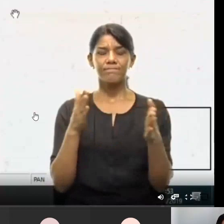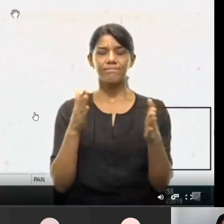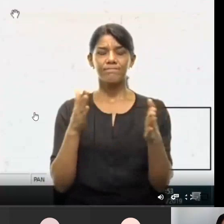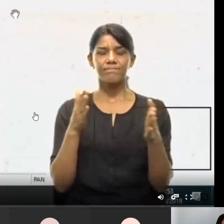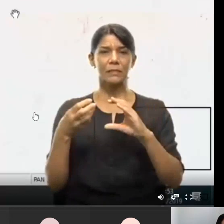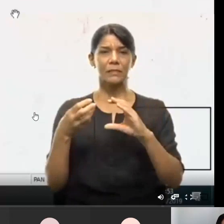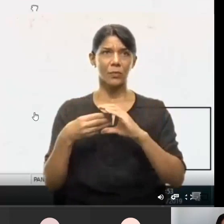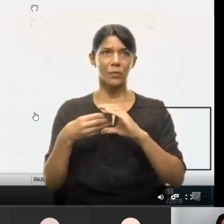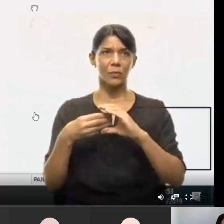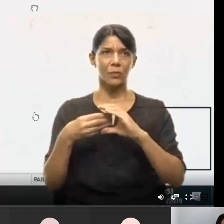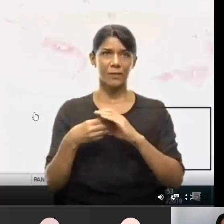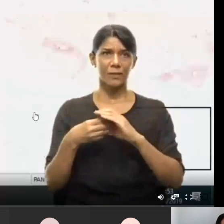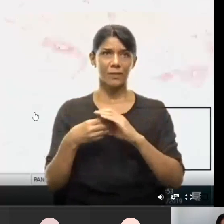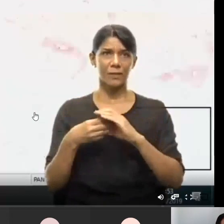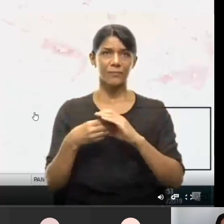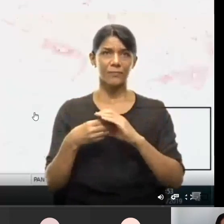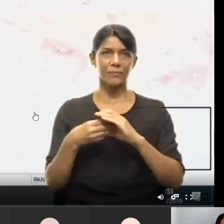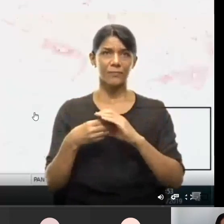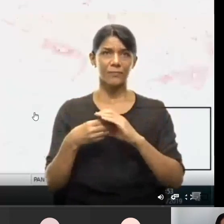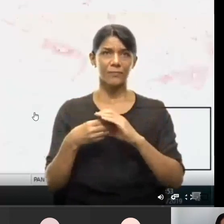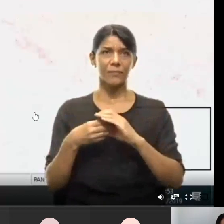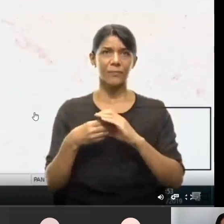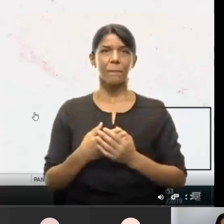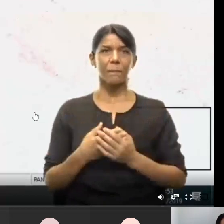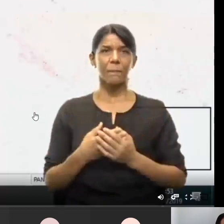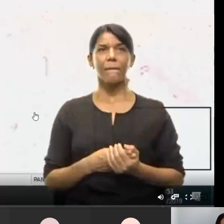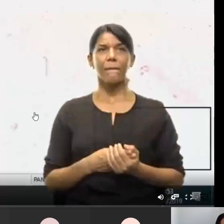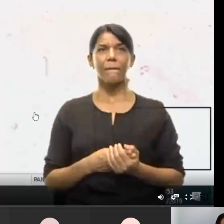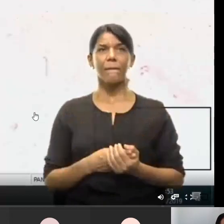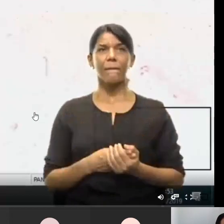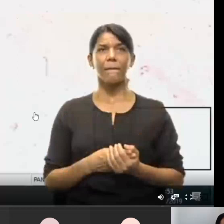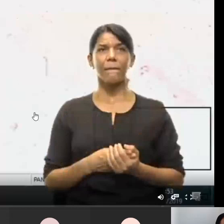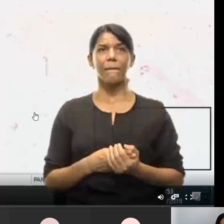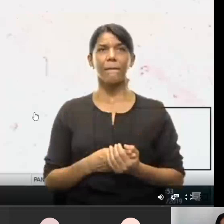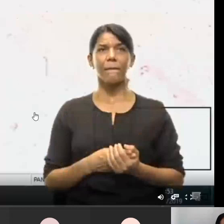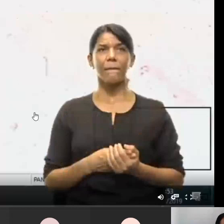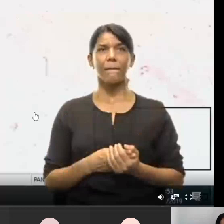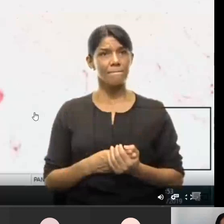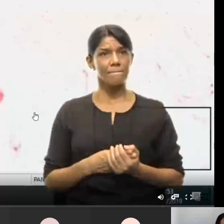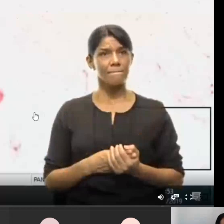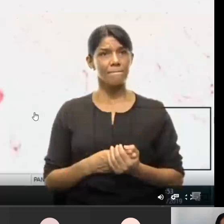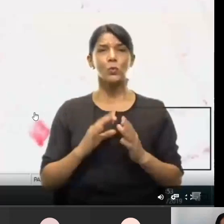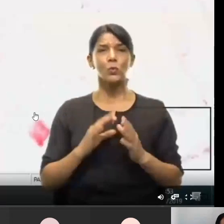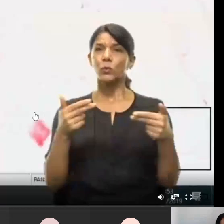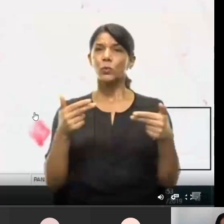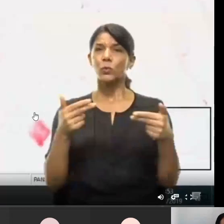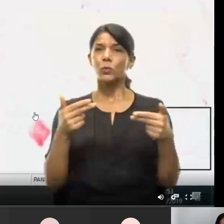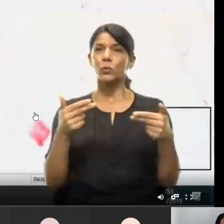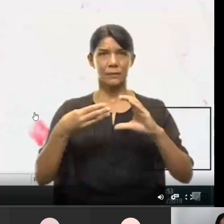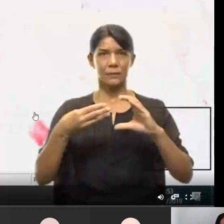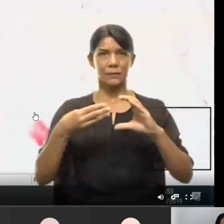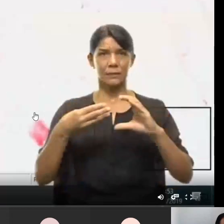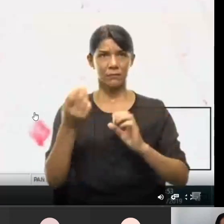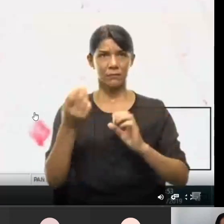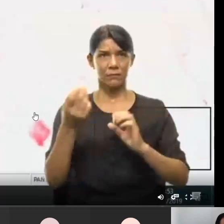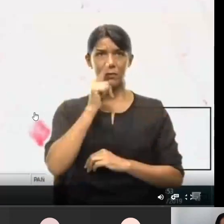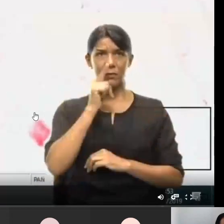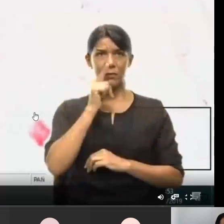celular em boa resolução, ok? Mas vejam, todas essas células que vocês